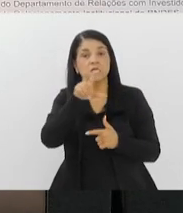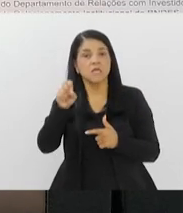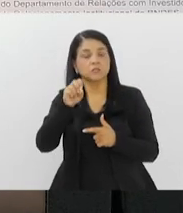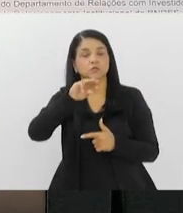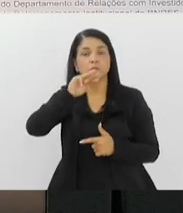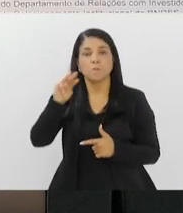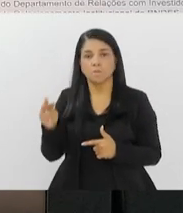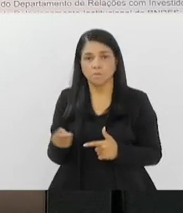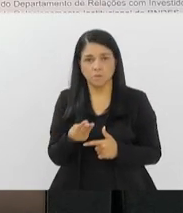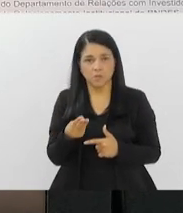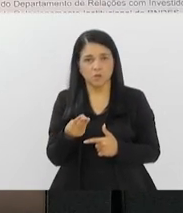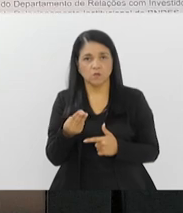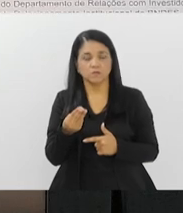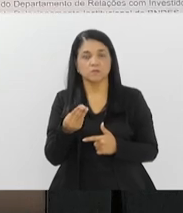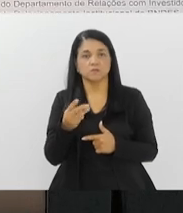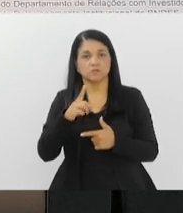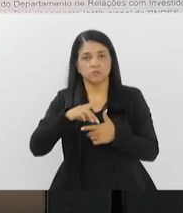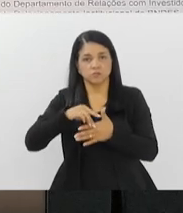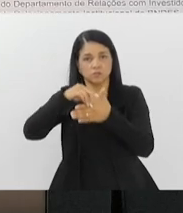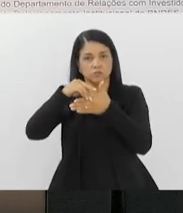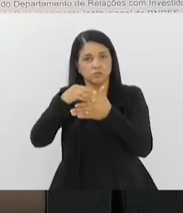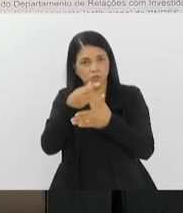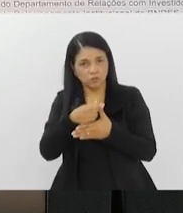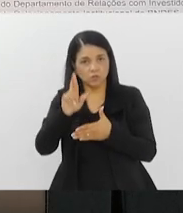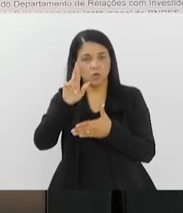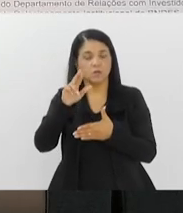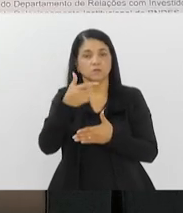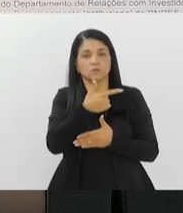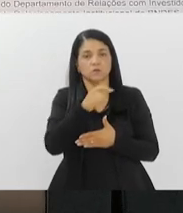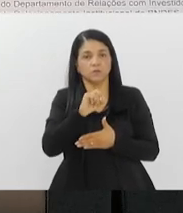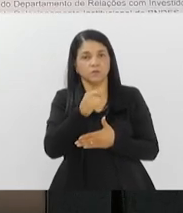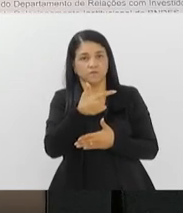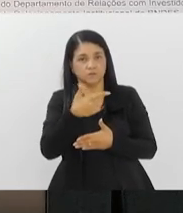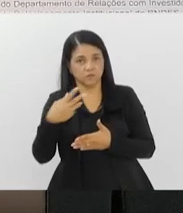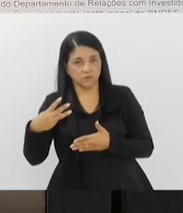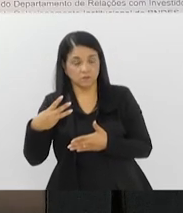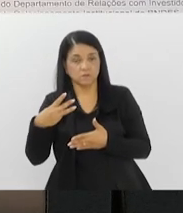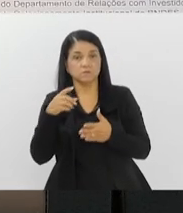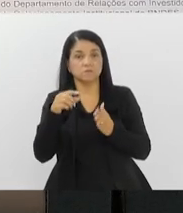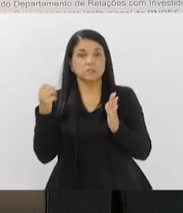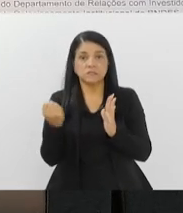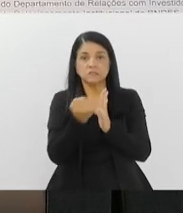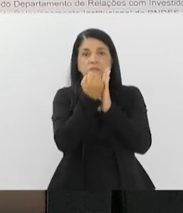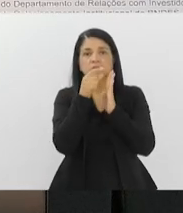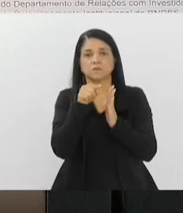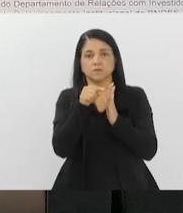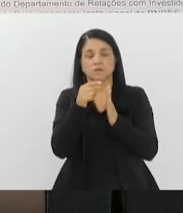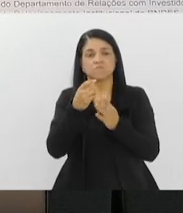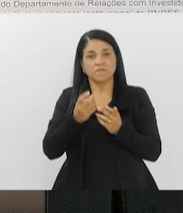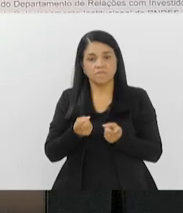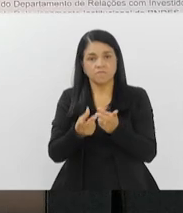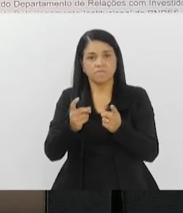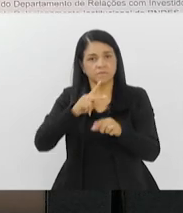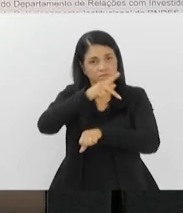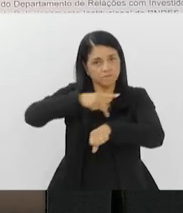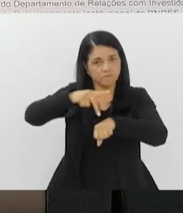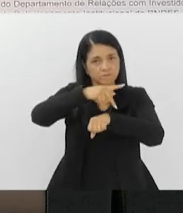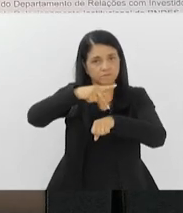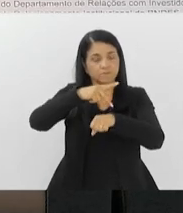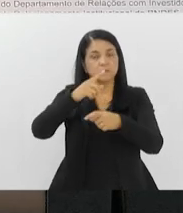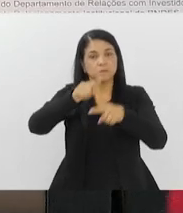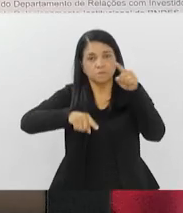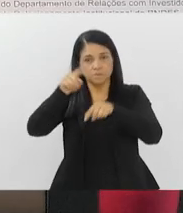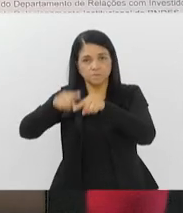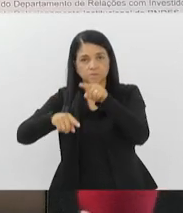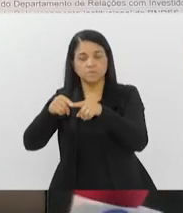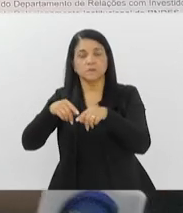milhões de dólares em 2023, com destaque para exportação de produtos como